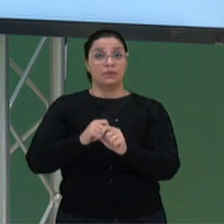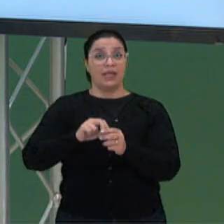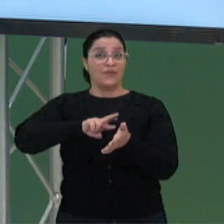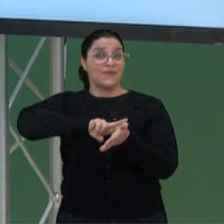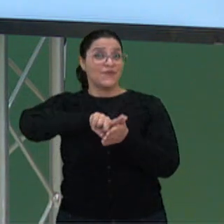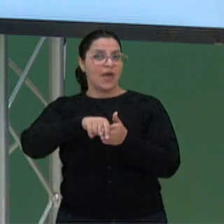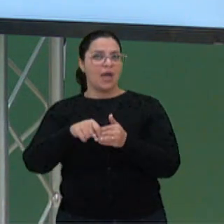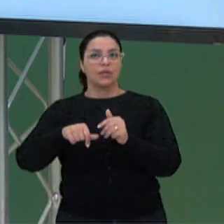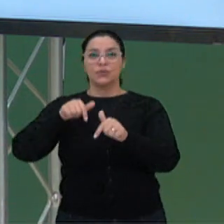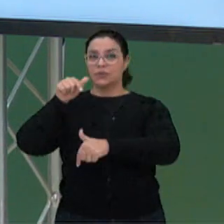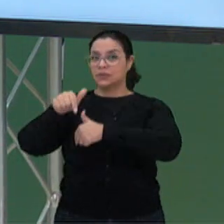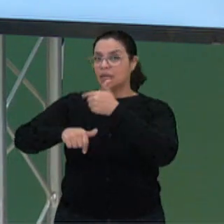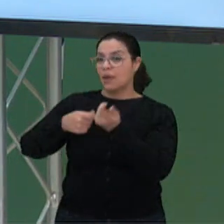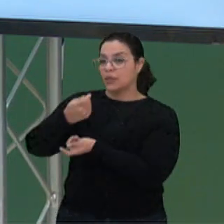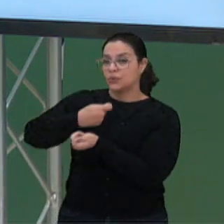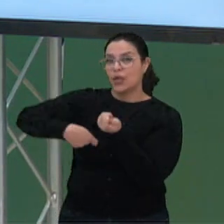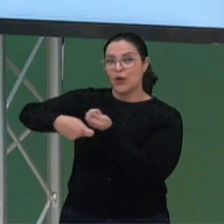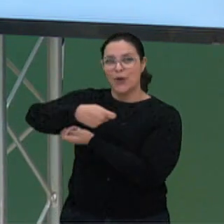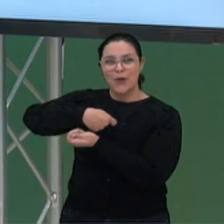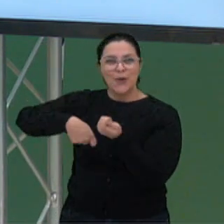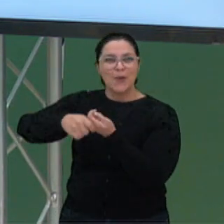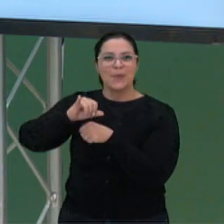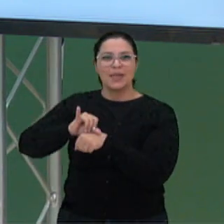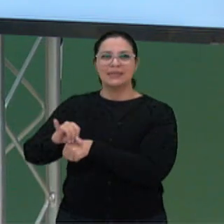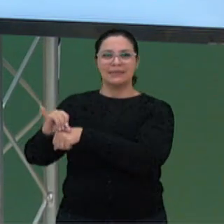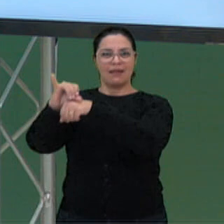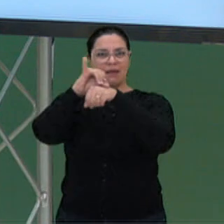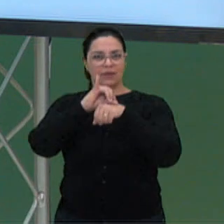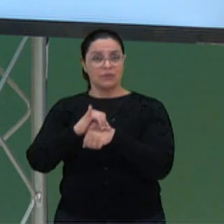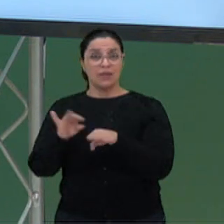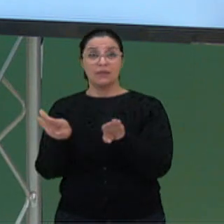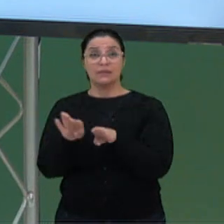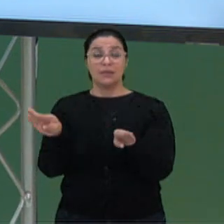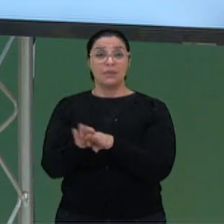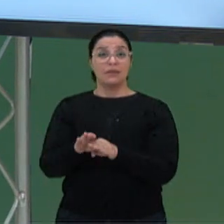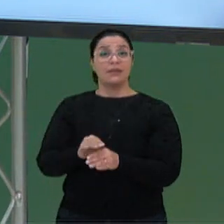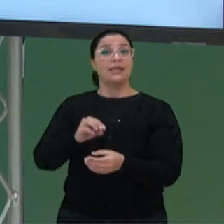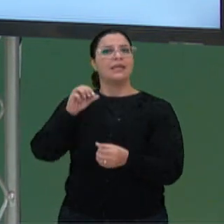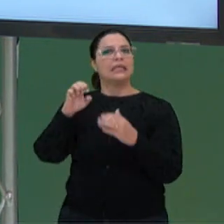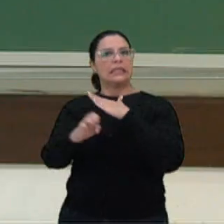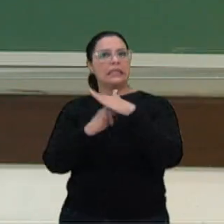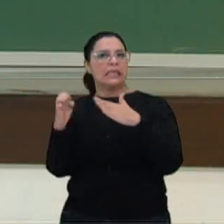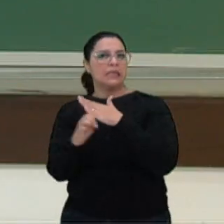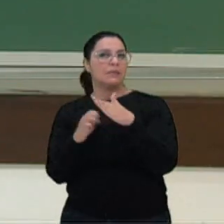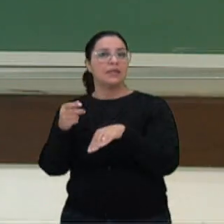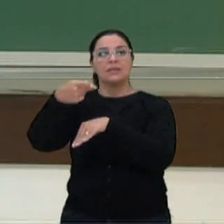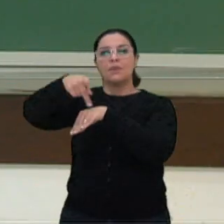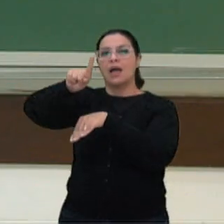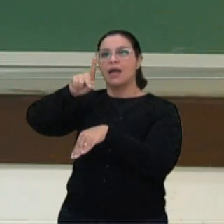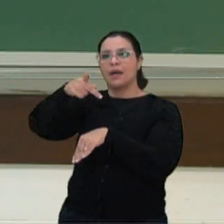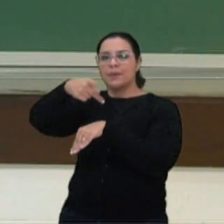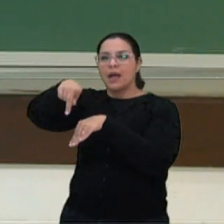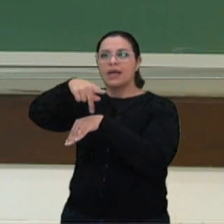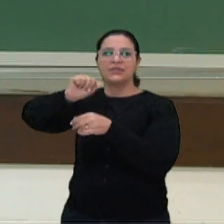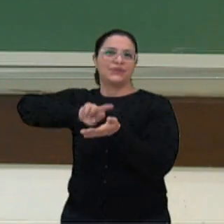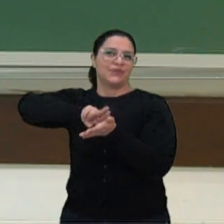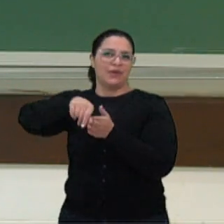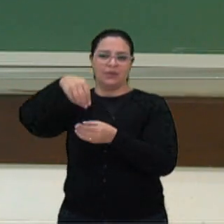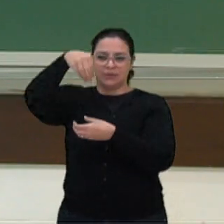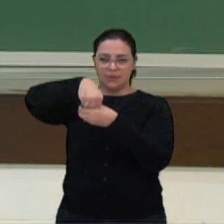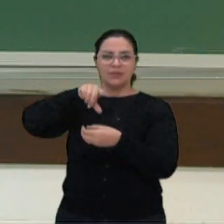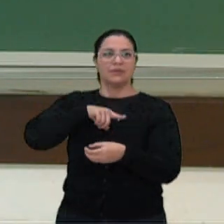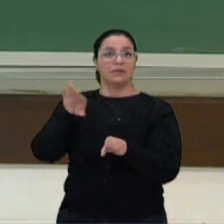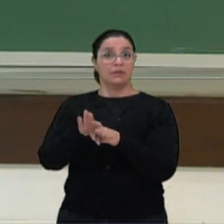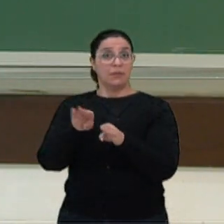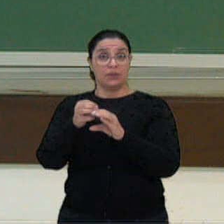Variedade de serviços econômicos internacionais e sede das corporações multinacionais. são características bem